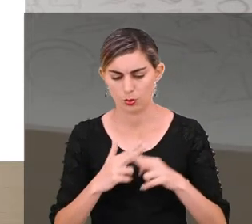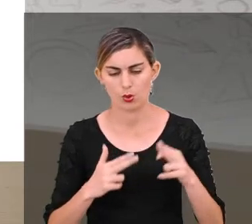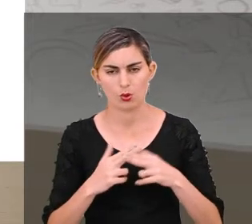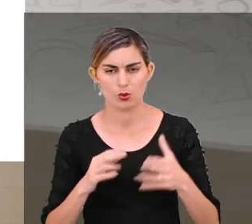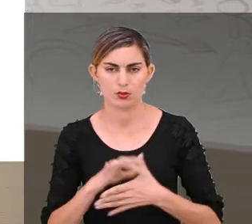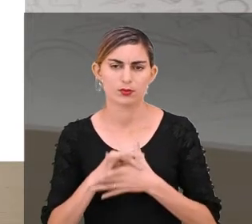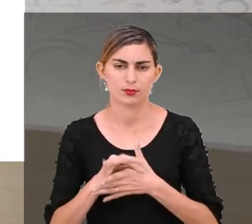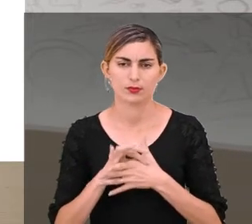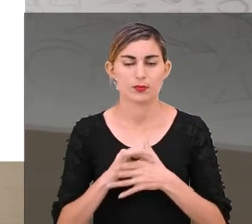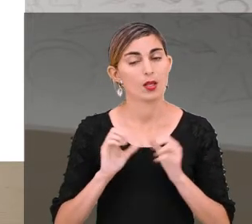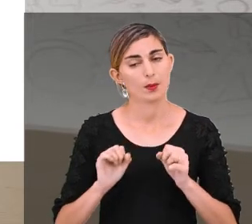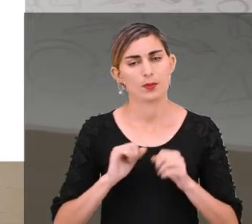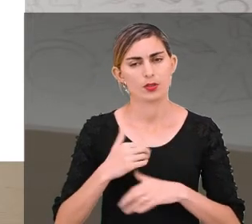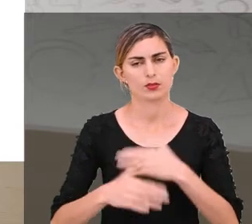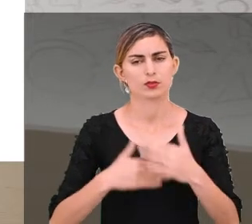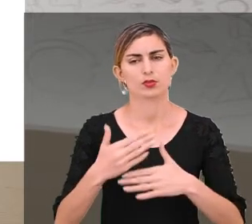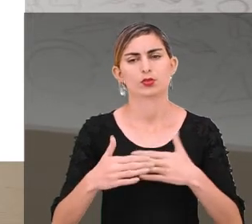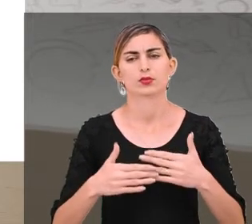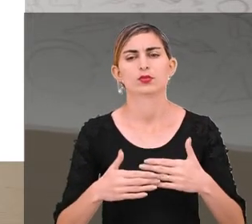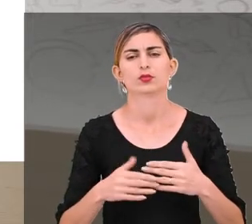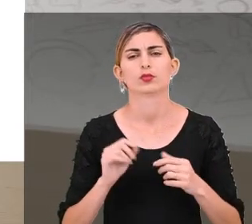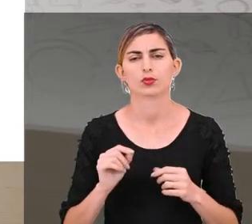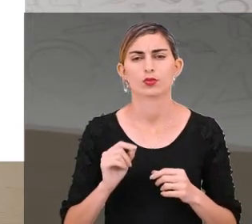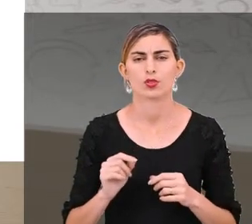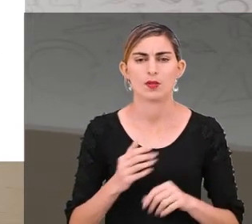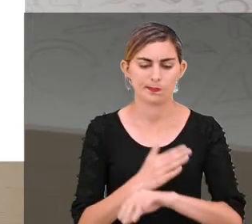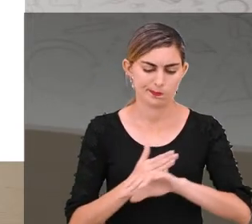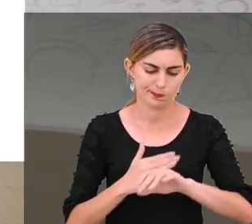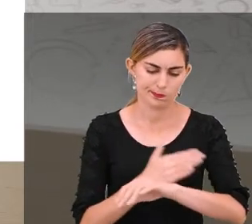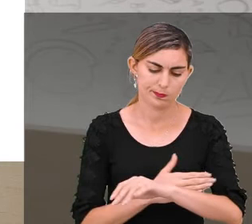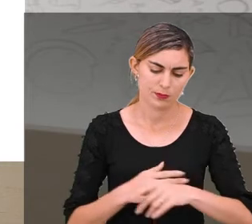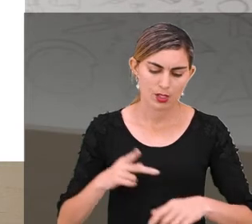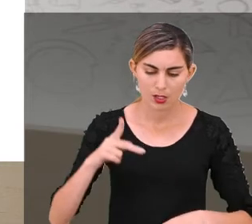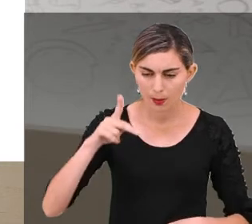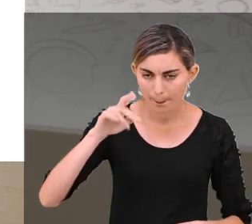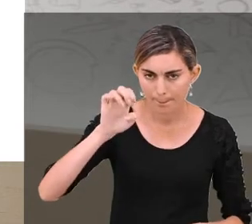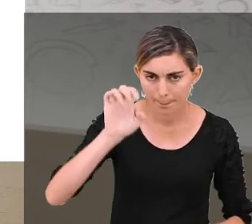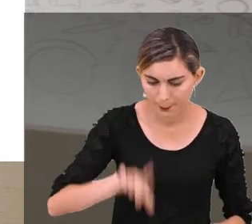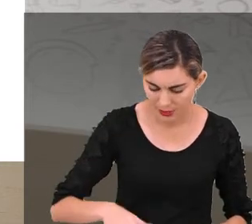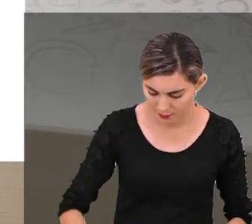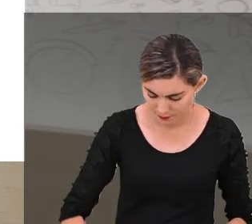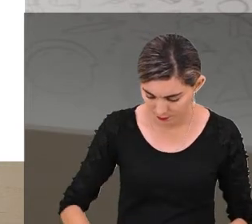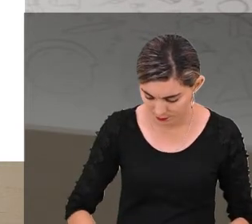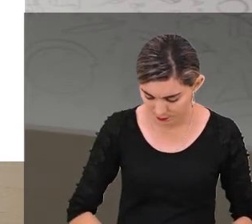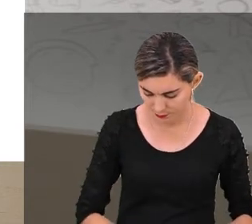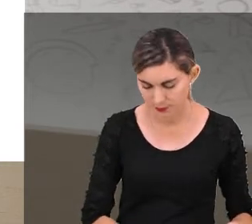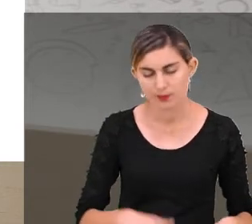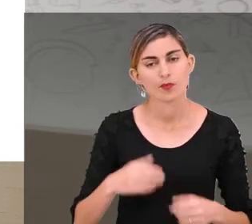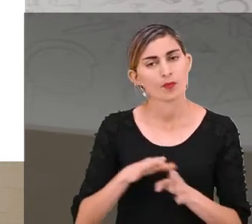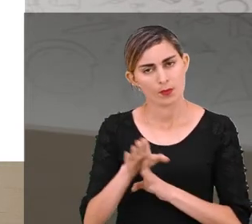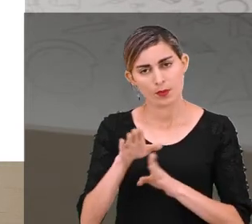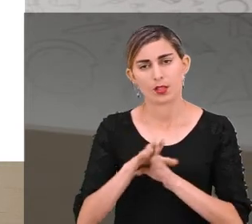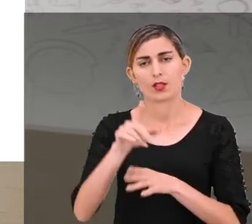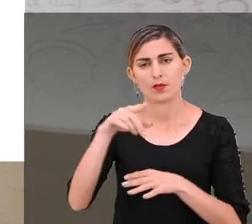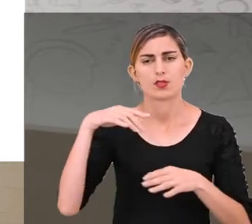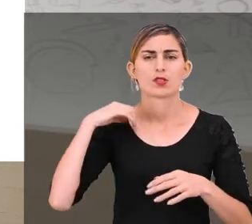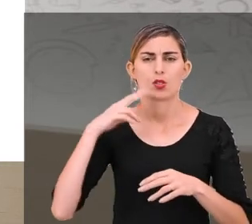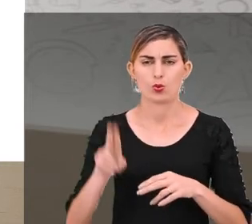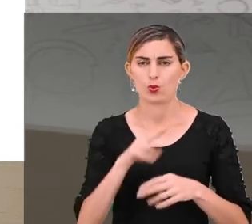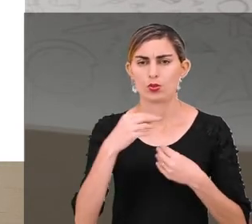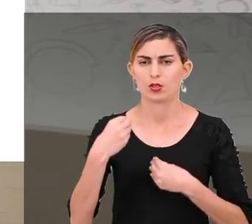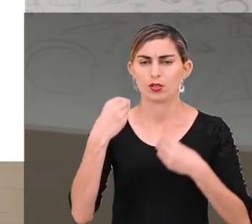corte da carne, que pode trazer como consequência as escoriações nos seus pés. Como recomendação, você pode